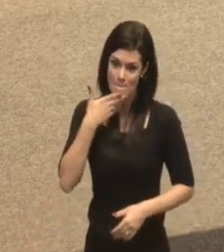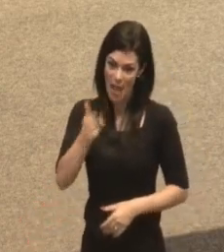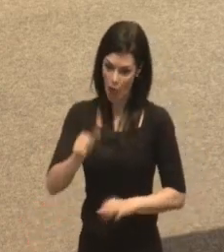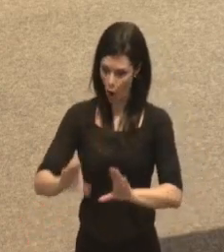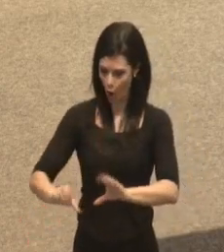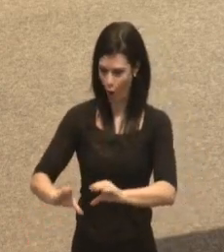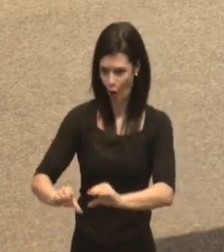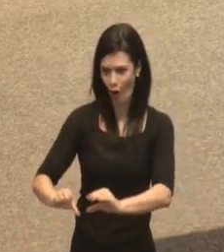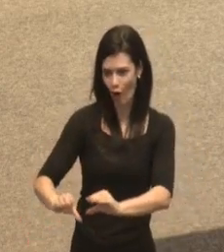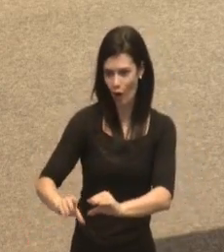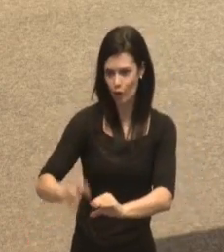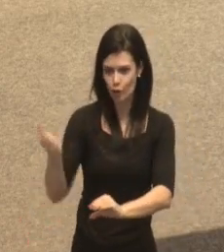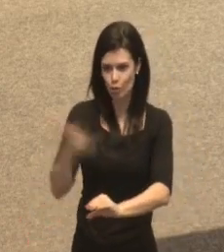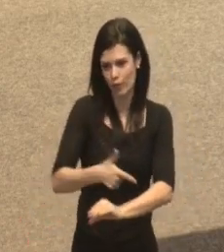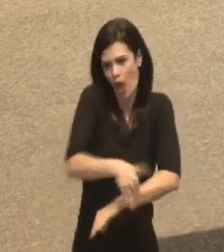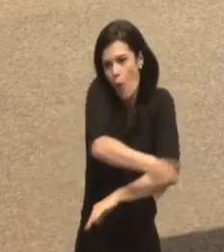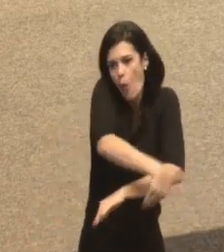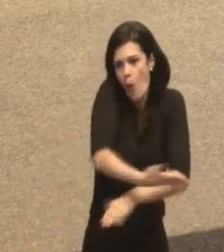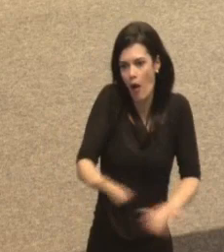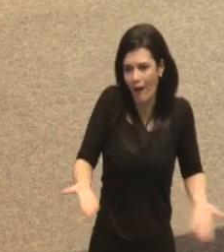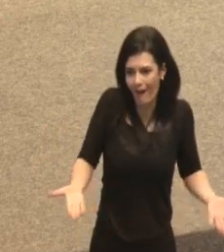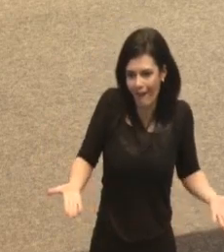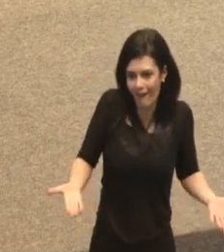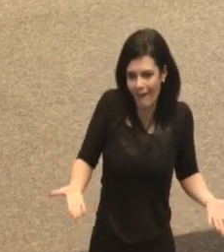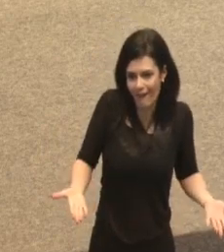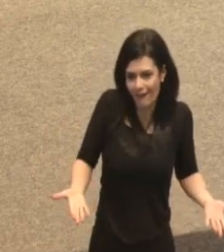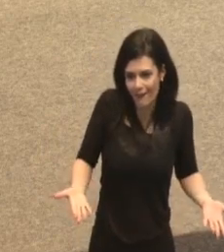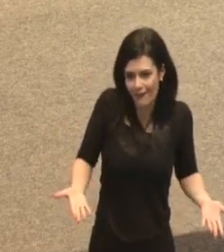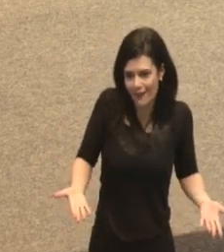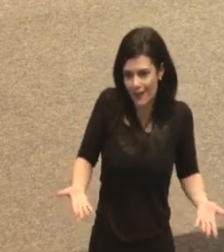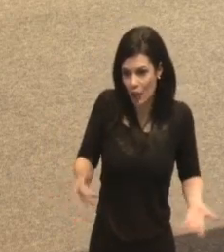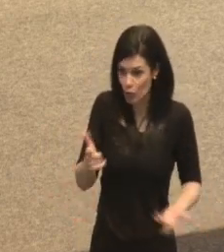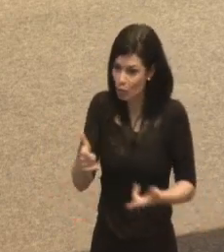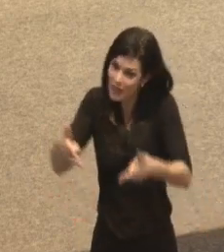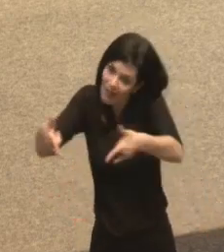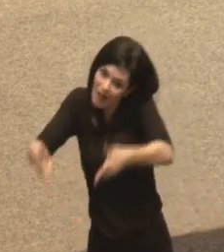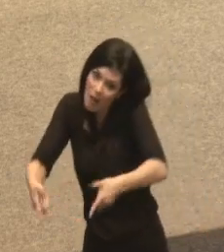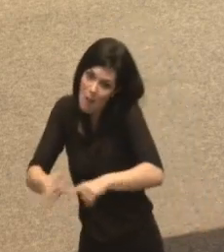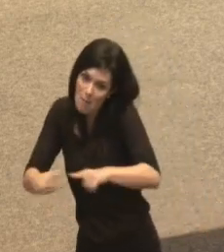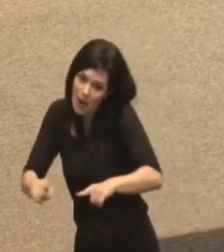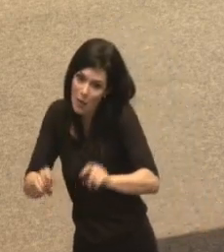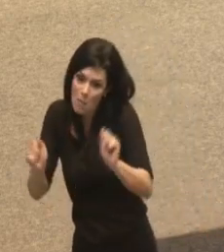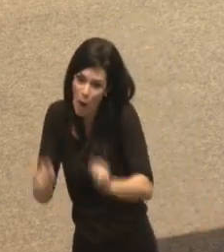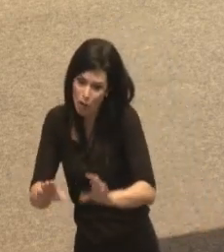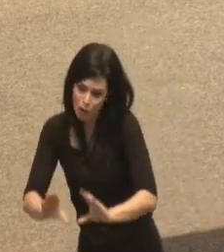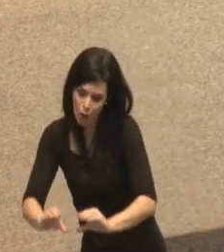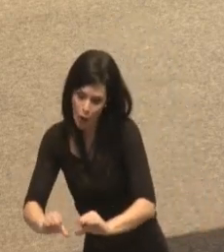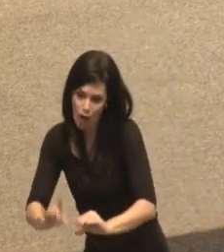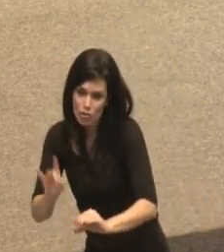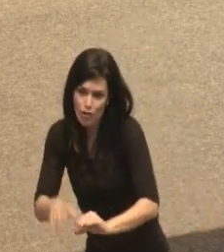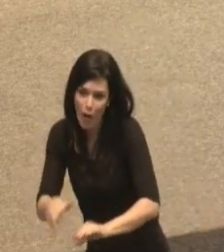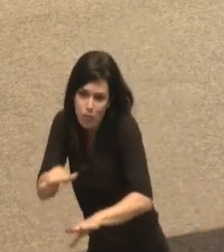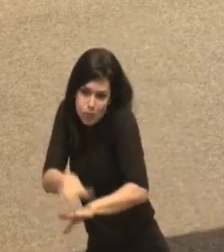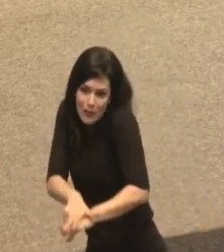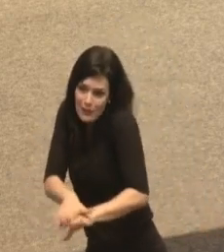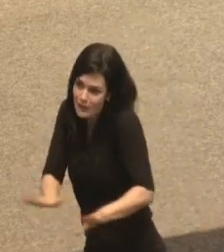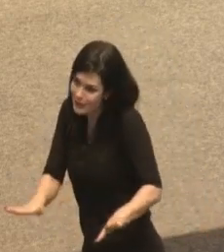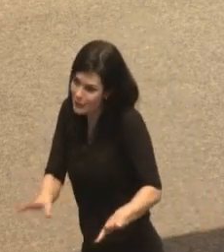colchonete, do que lá debaixo de um viaduto. Ainda que na Cristolândia não tem ninguém no corredor com colchonete. Mas estavam